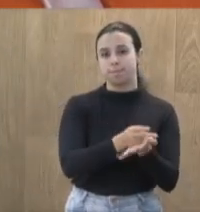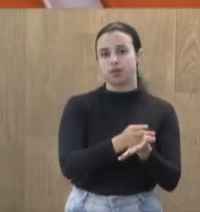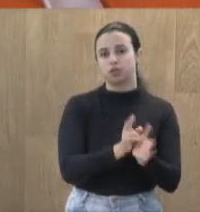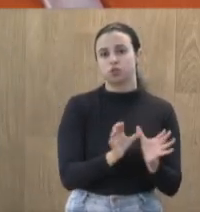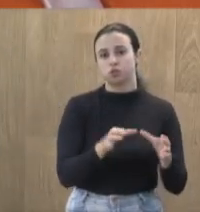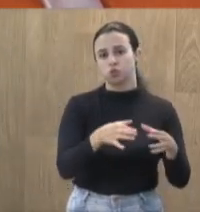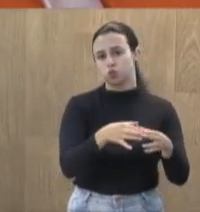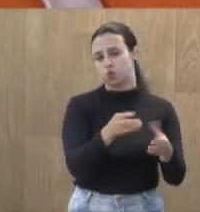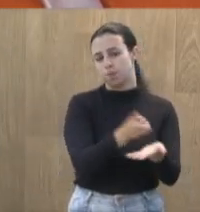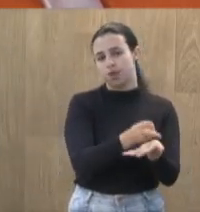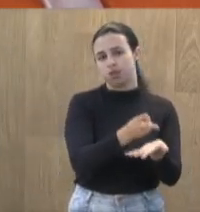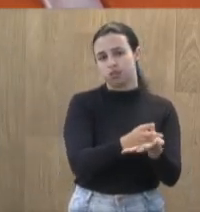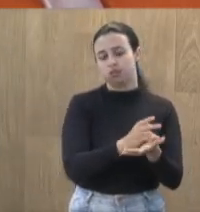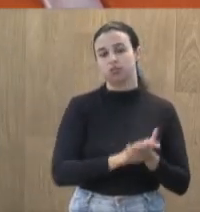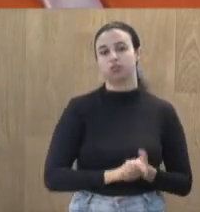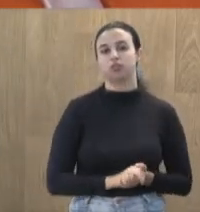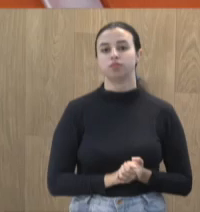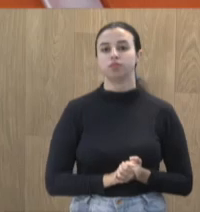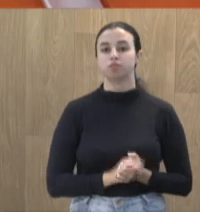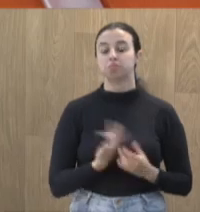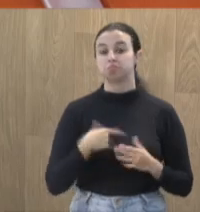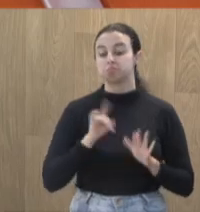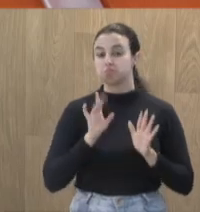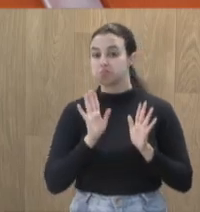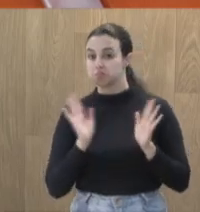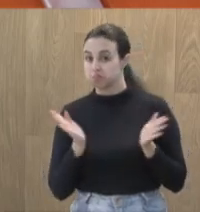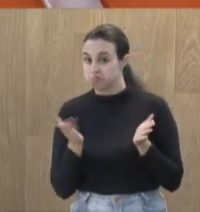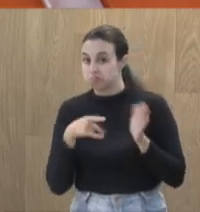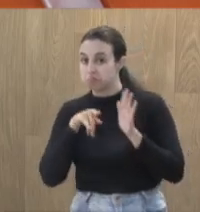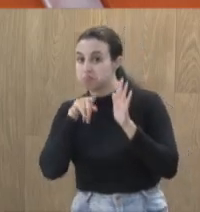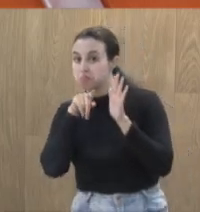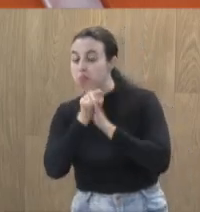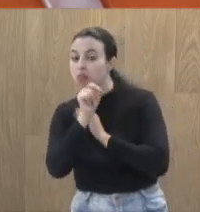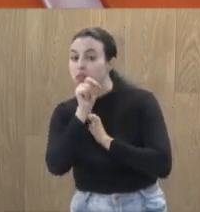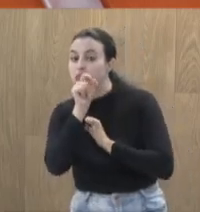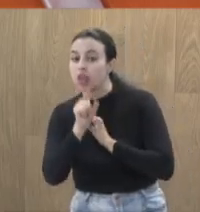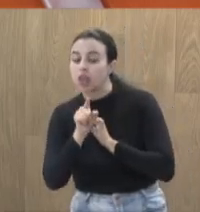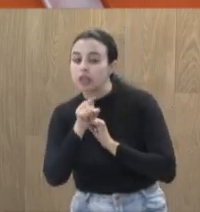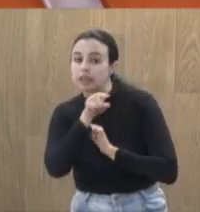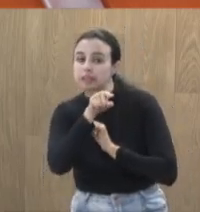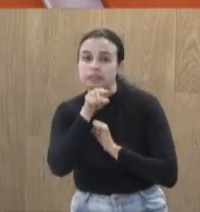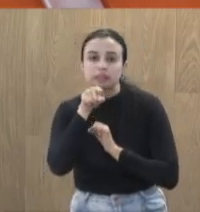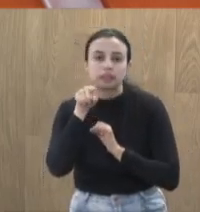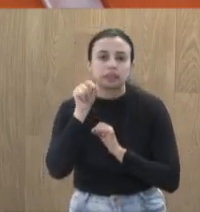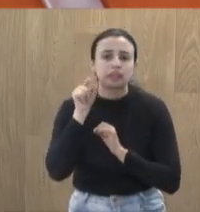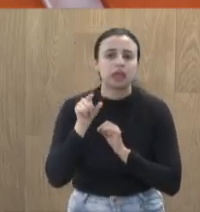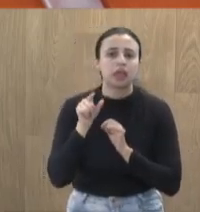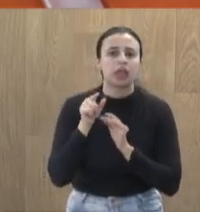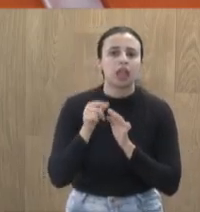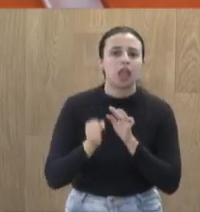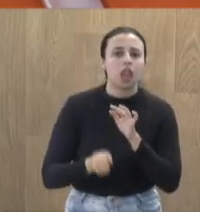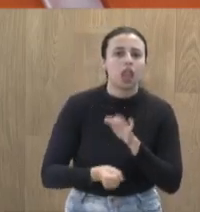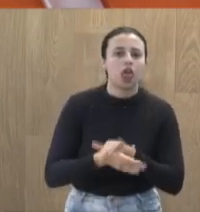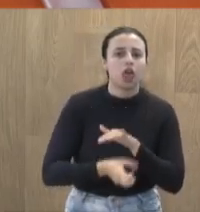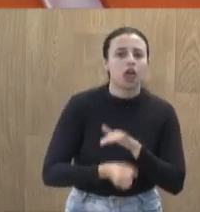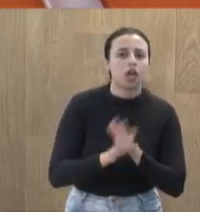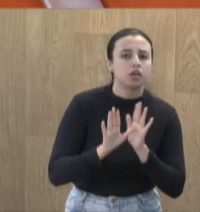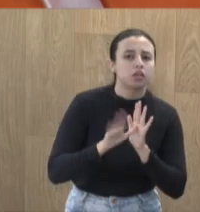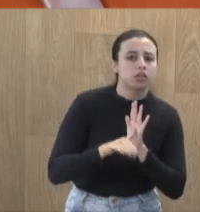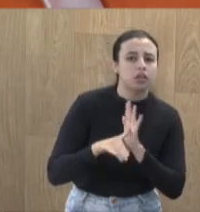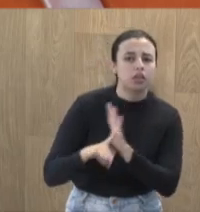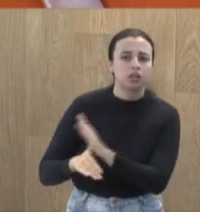Então fica aqui a pergunta. Quem de vocês são os ladrões? E a corrupção? Vai ter